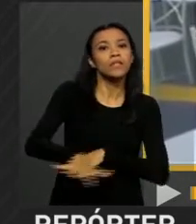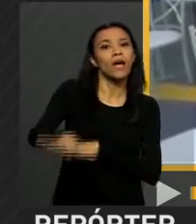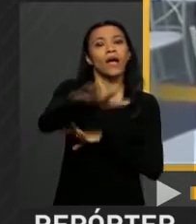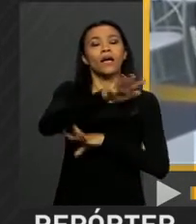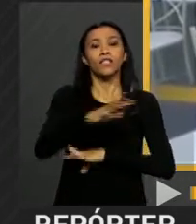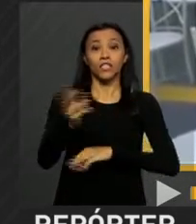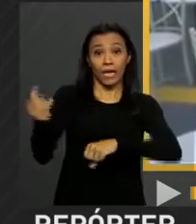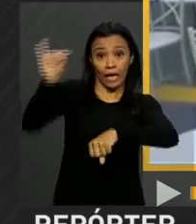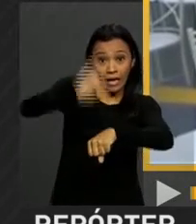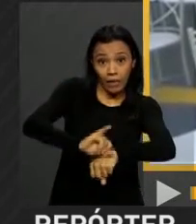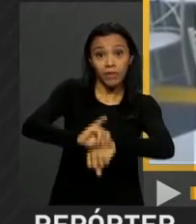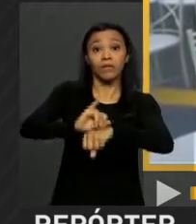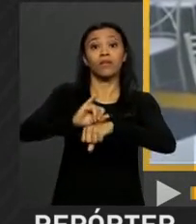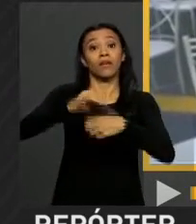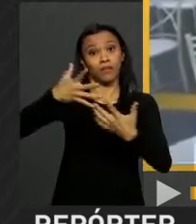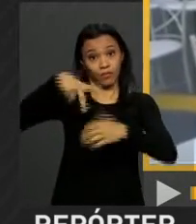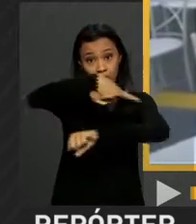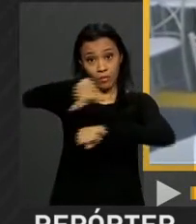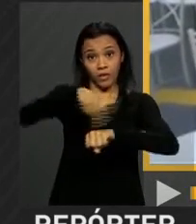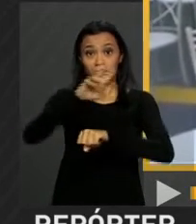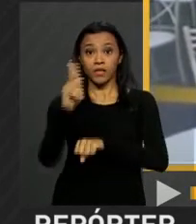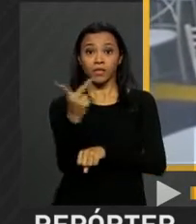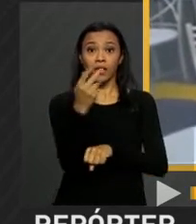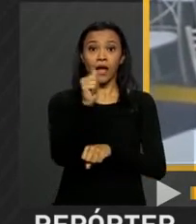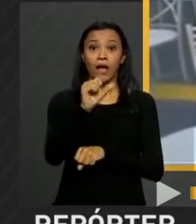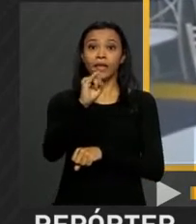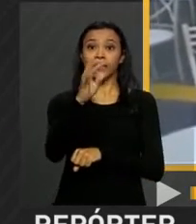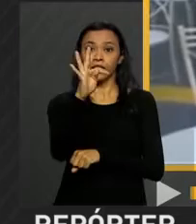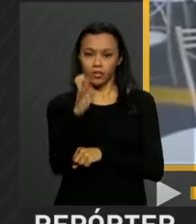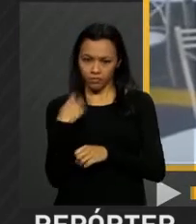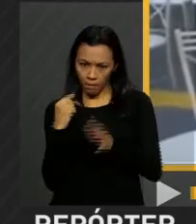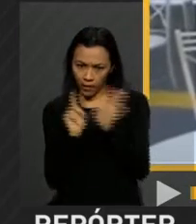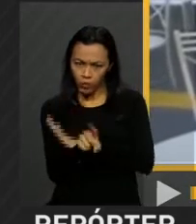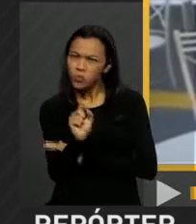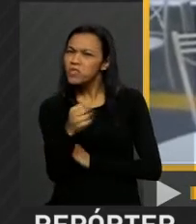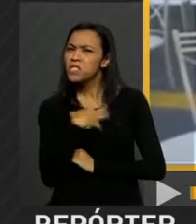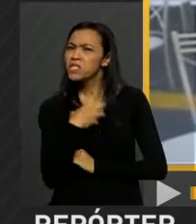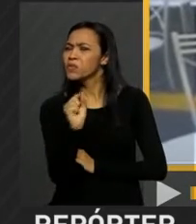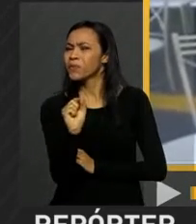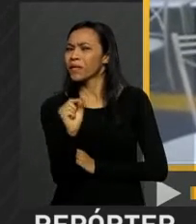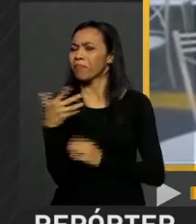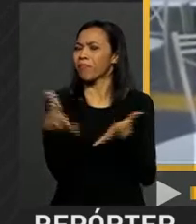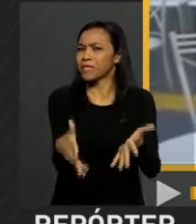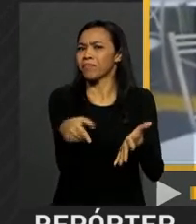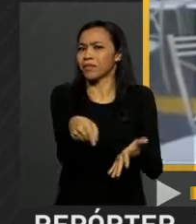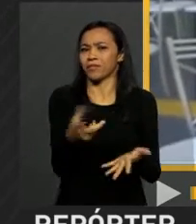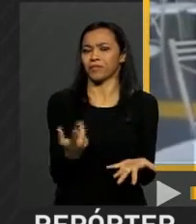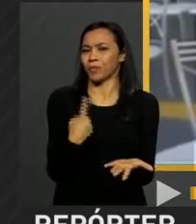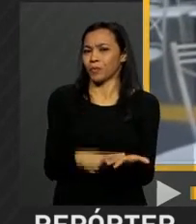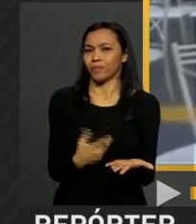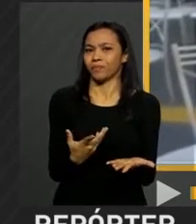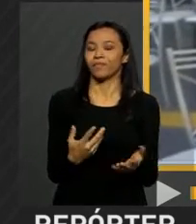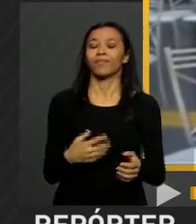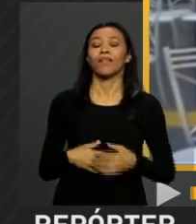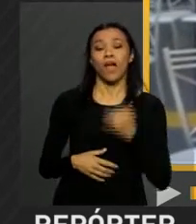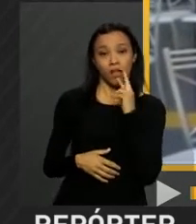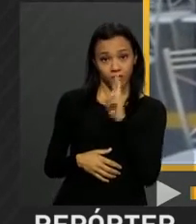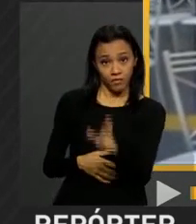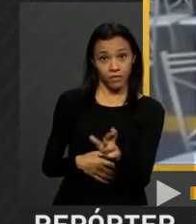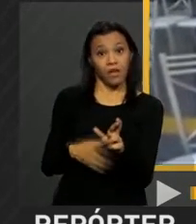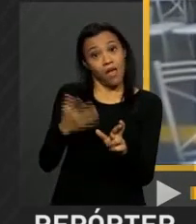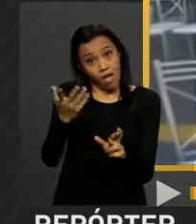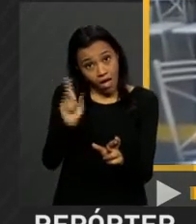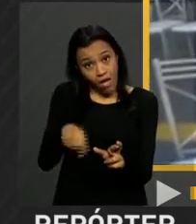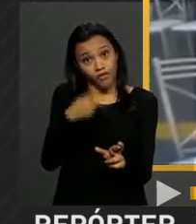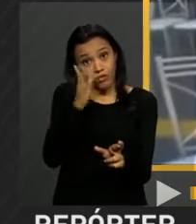Príncipe, capital do Haiti. O que você sentiu ao participar dessa missão? Bem, a missão, Paula, de importância, como